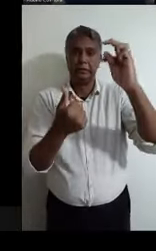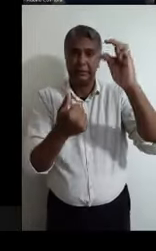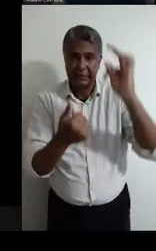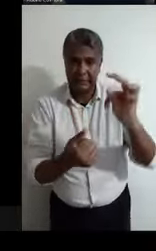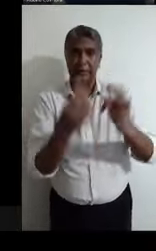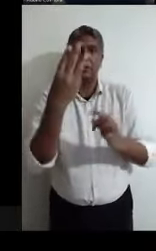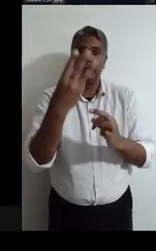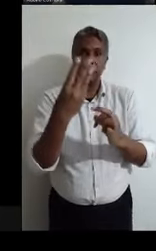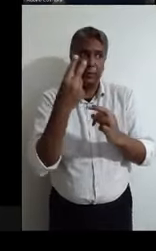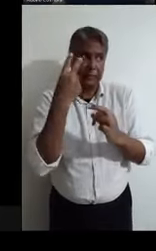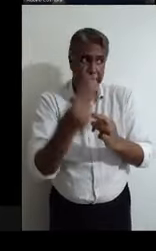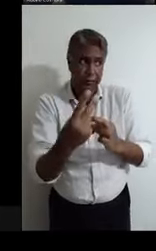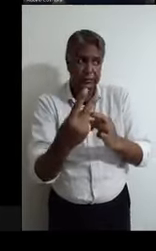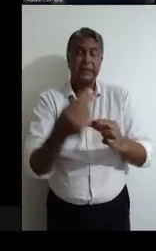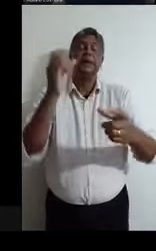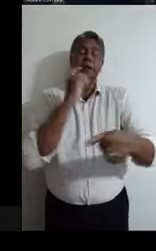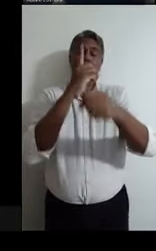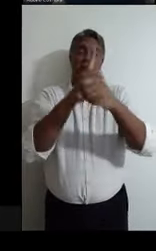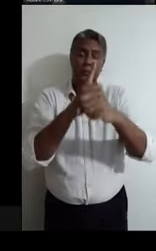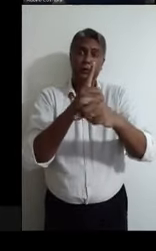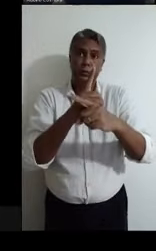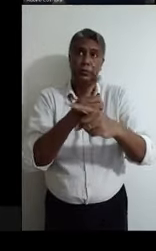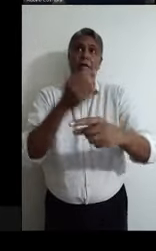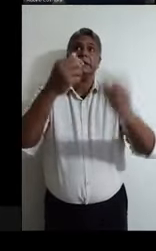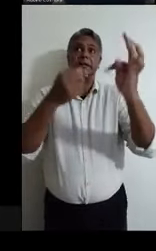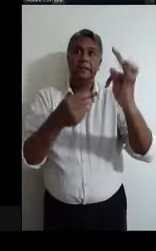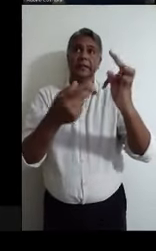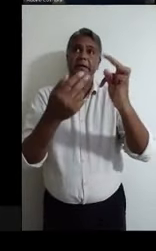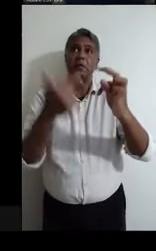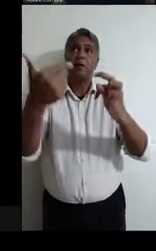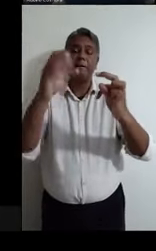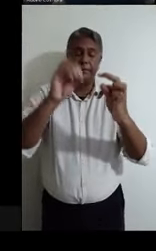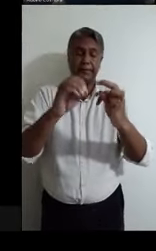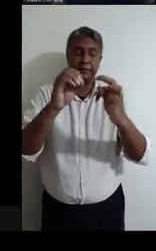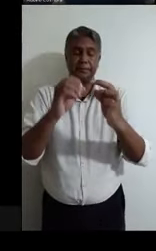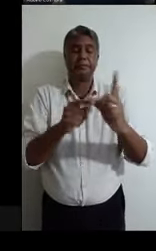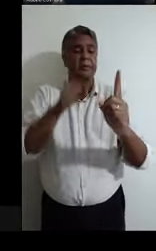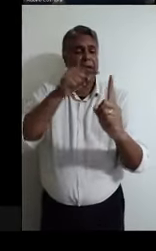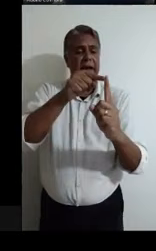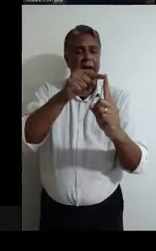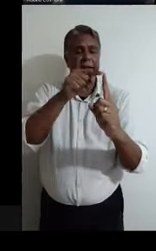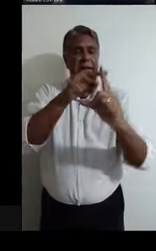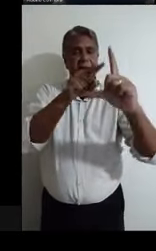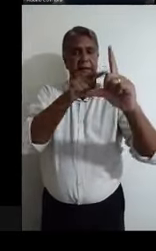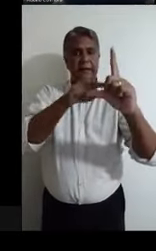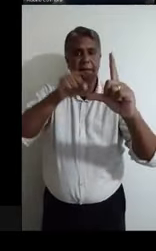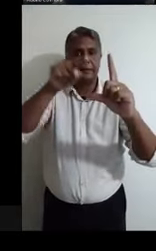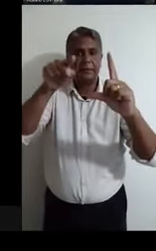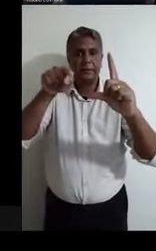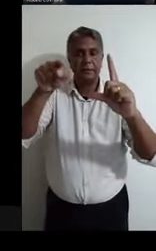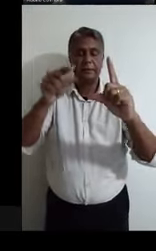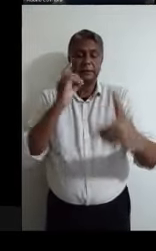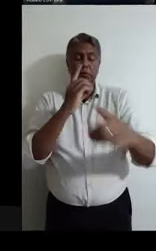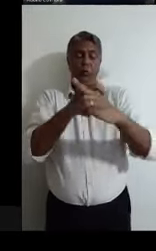segundo. Colocando essas informações no gráfico, onde no eixo horizontal está o tempo e